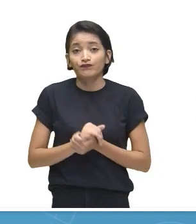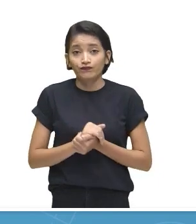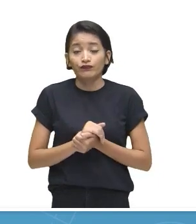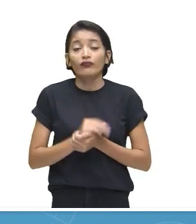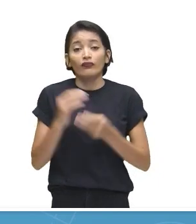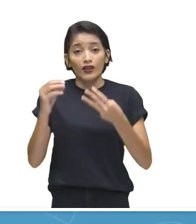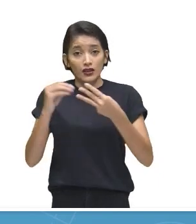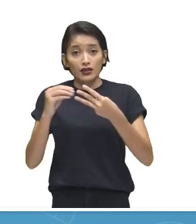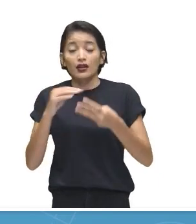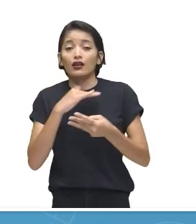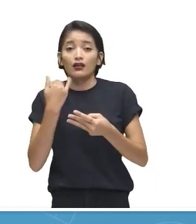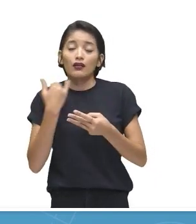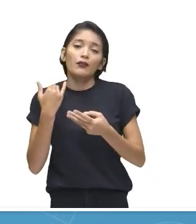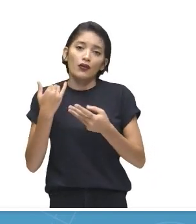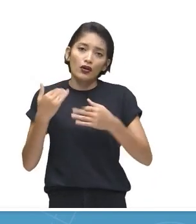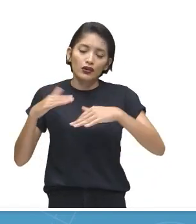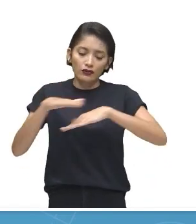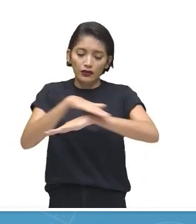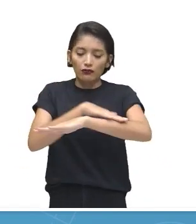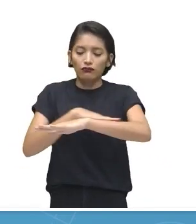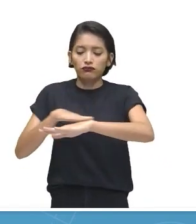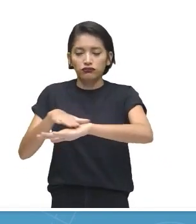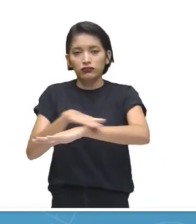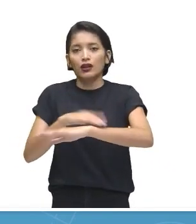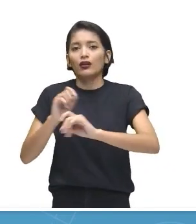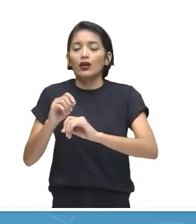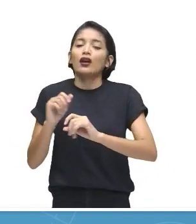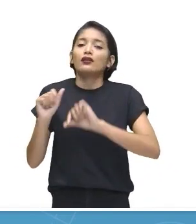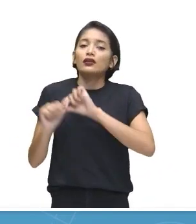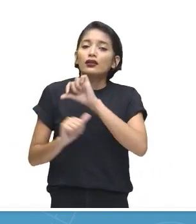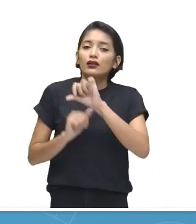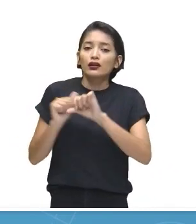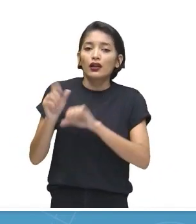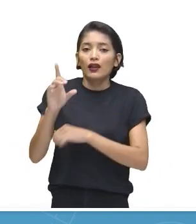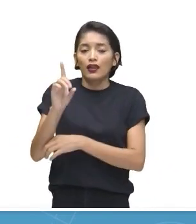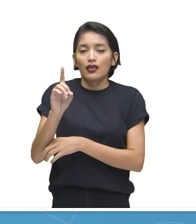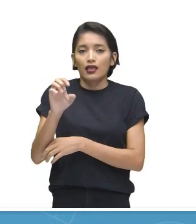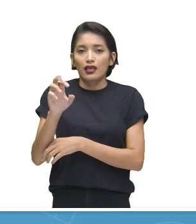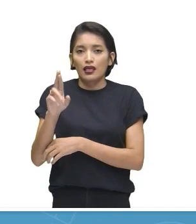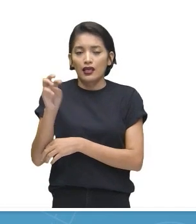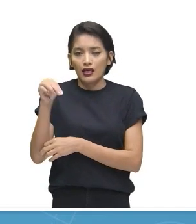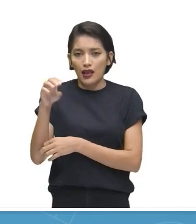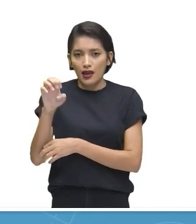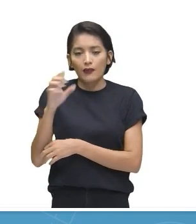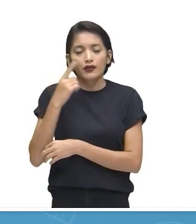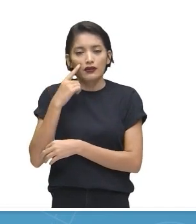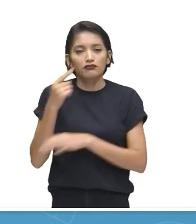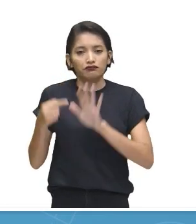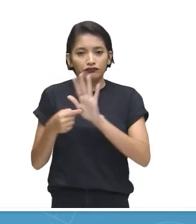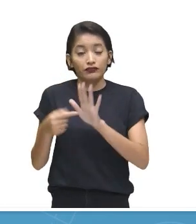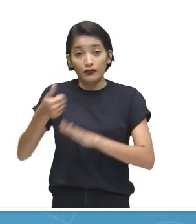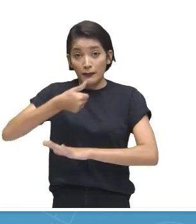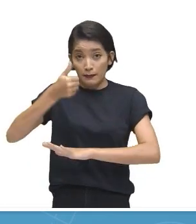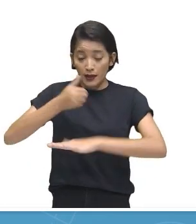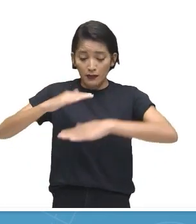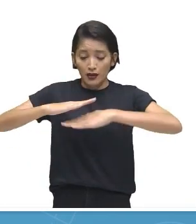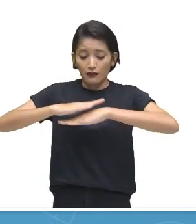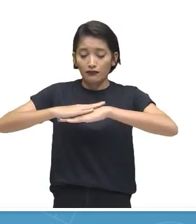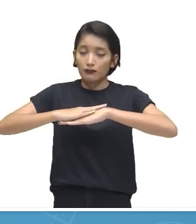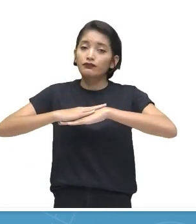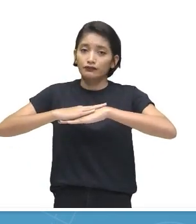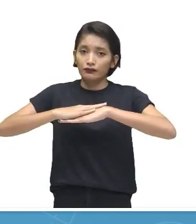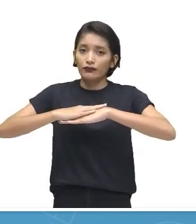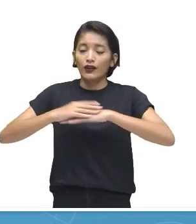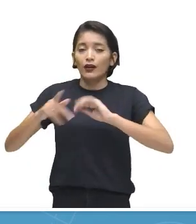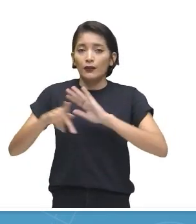células mortas se depositam aqui na superfície e formam a derme, como a gente está observando essa camada, essa primeira camada que é formada por